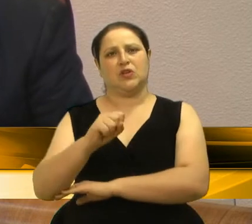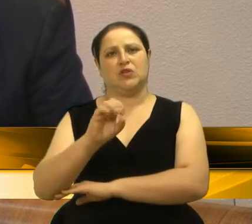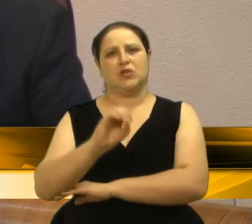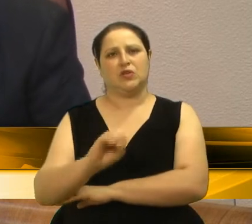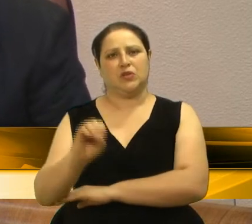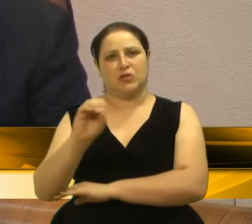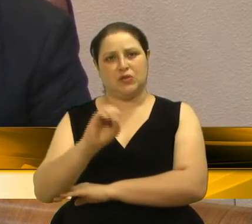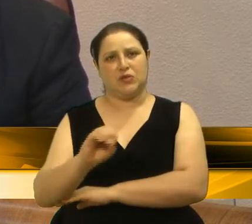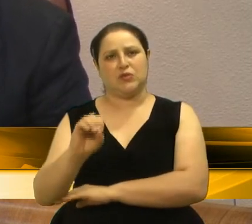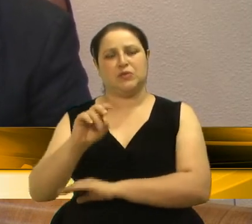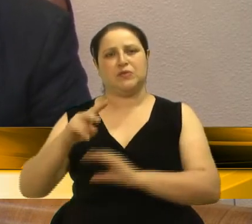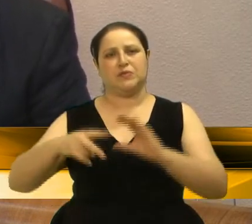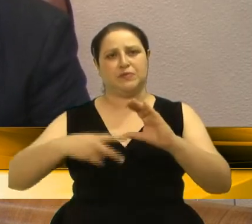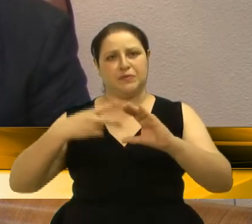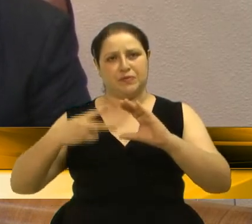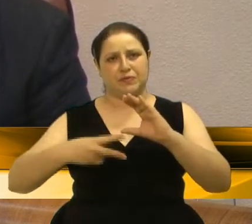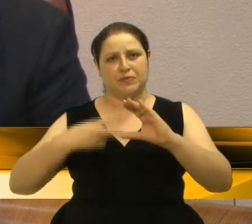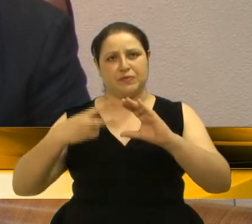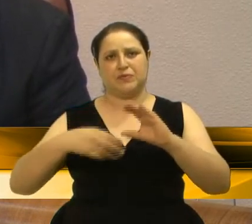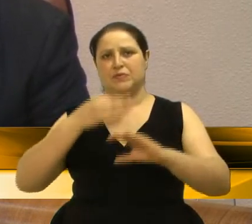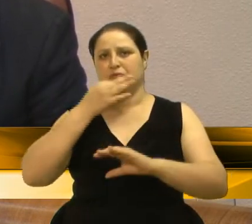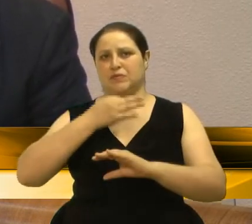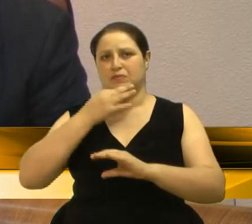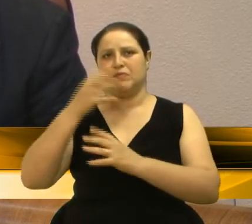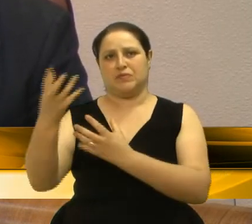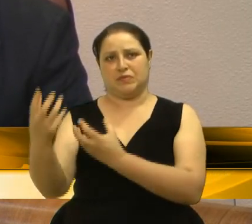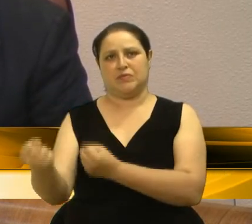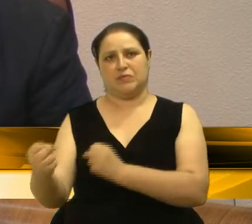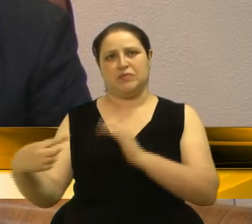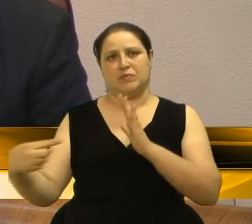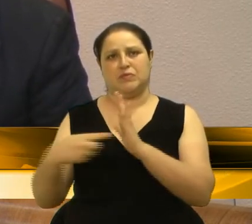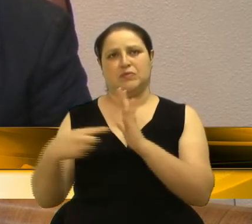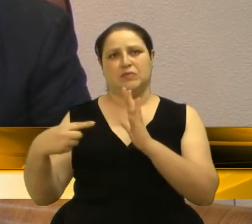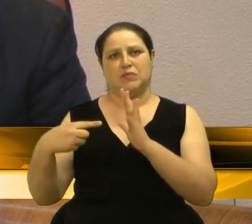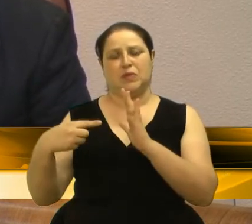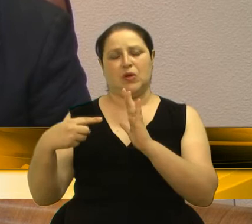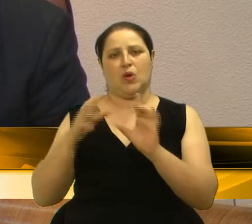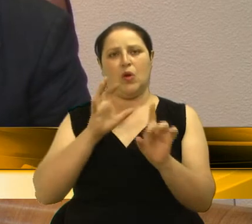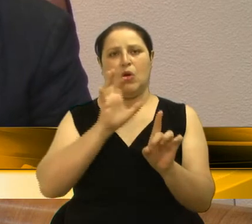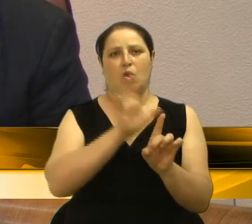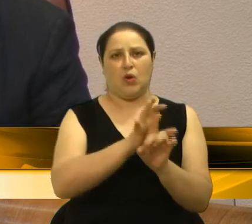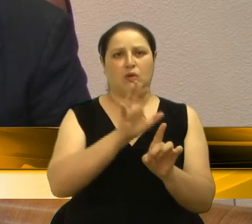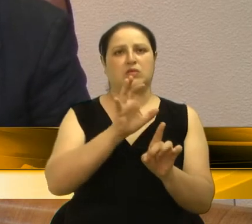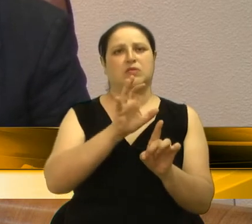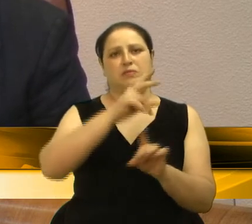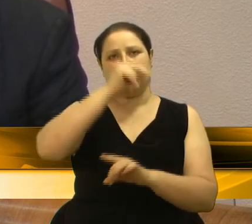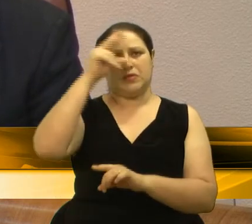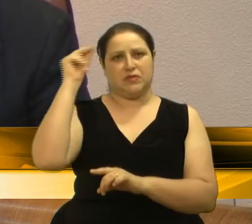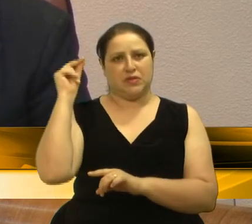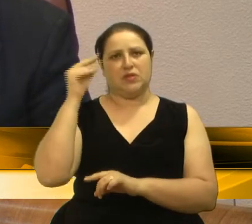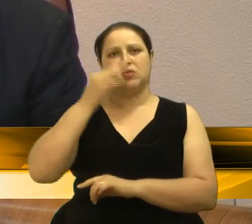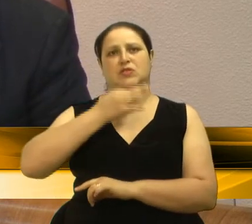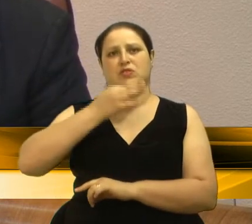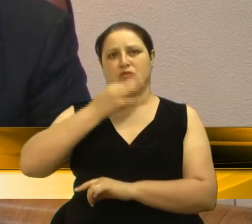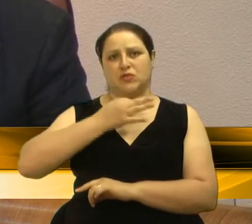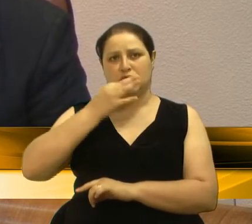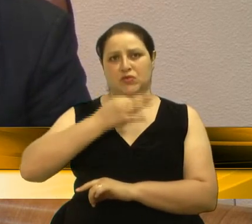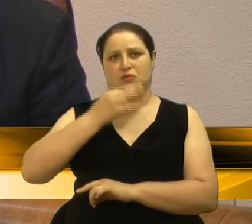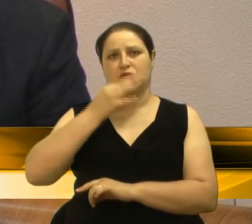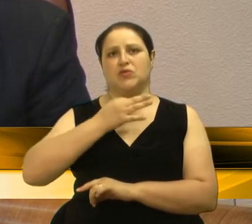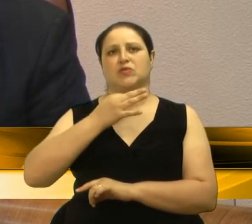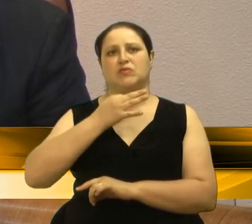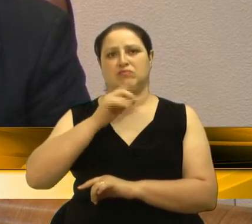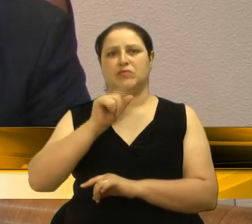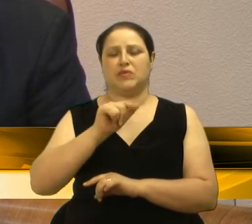Câmara Municipal de Caxias do Sul acolheu denúncia contra o prefeito municipal de Caxias do Sul, ora impetrado, instaurado processo de cassação